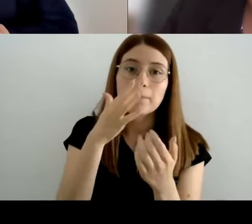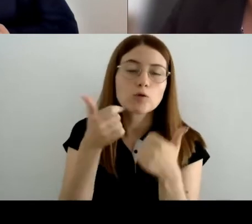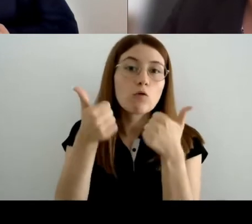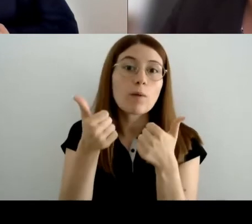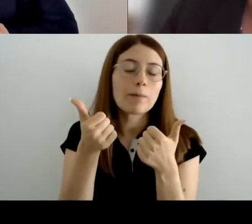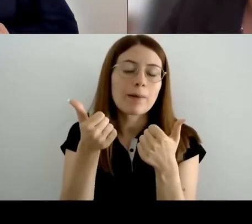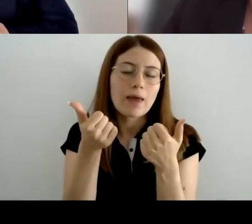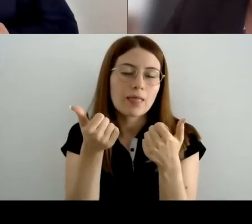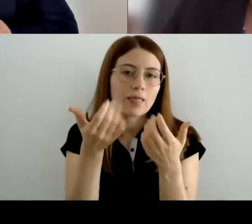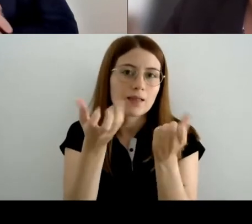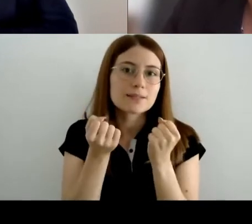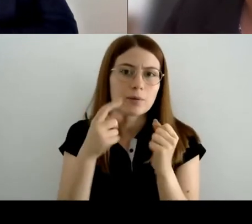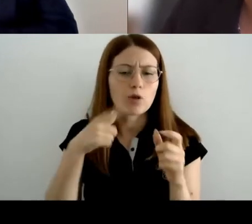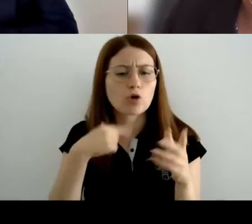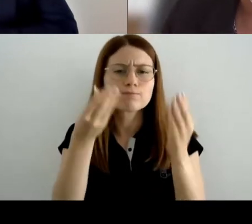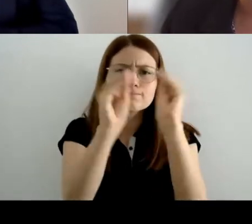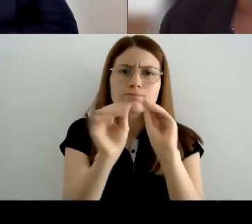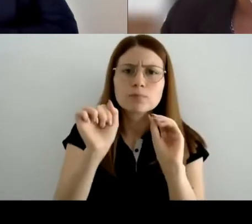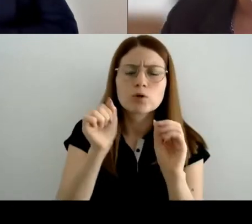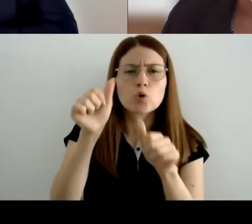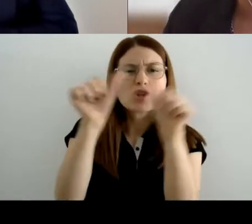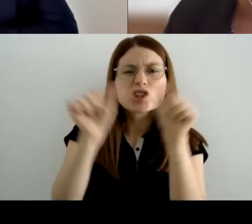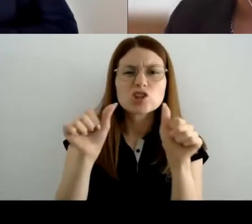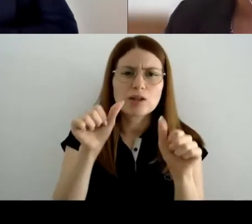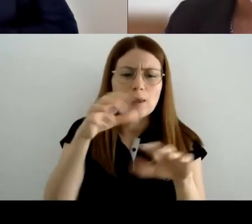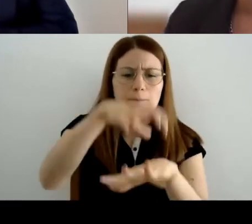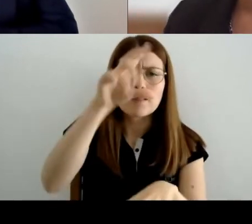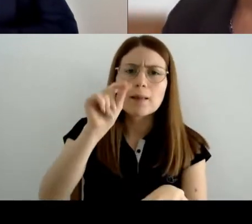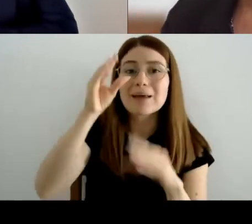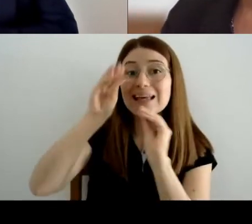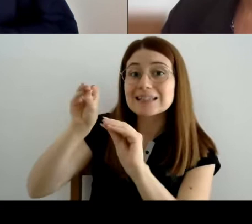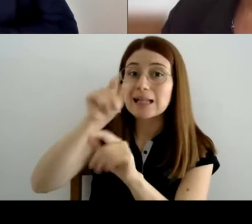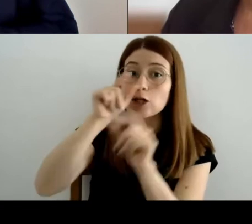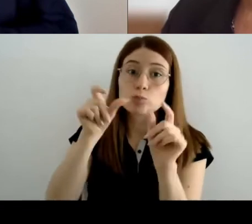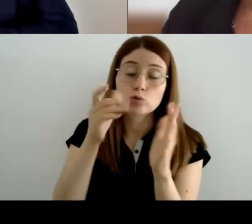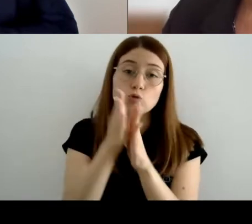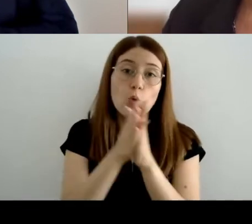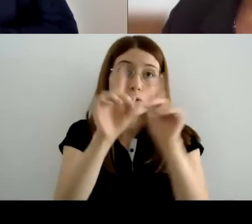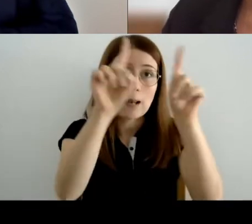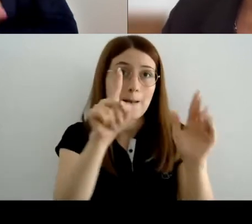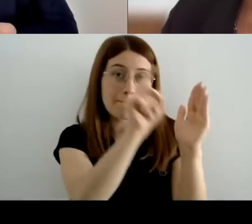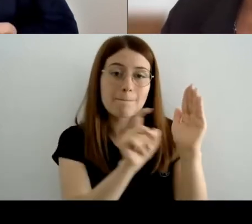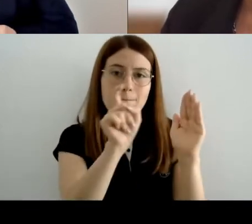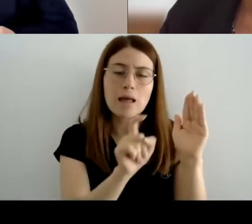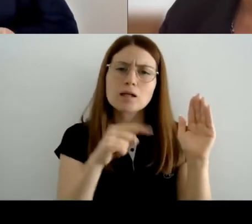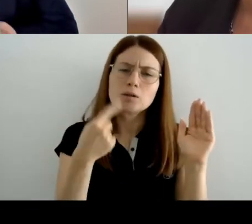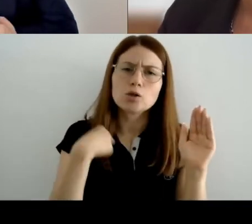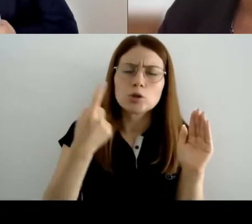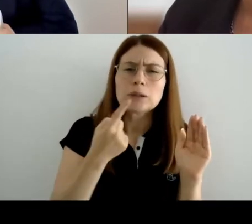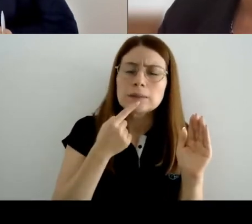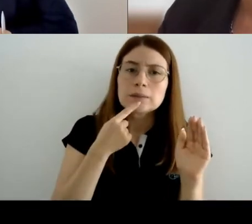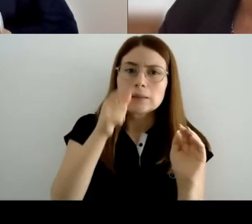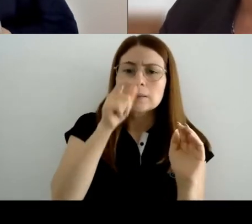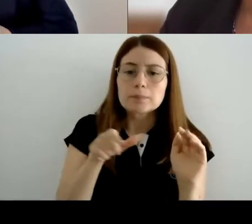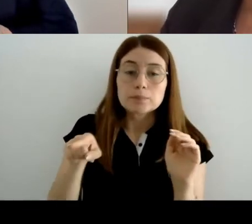foi montar o sistema, pôr os utentes a utilizar, dar formação às pessoas e nós ao fim de algumas semanas percebemos que os utentes não estavam